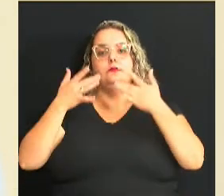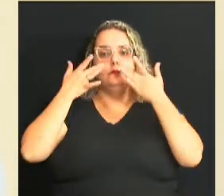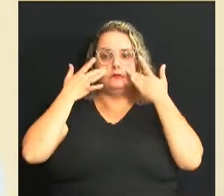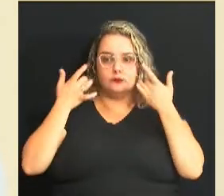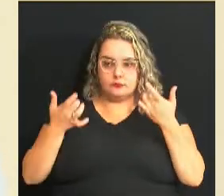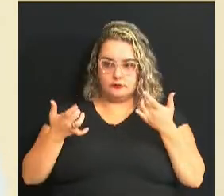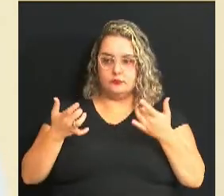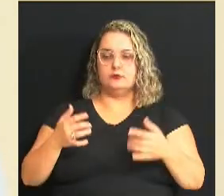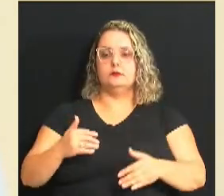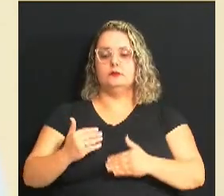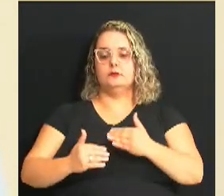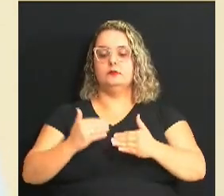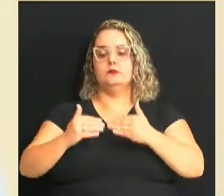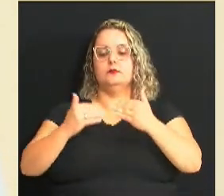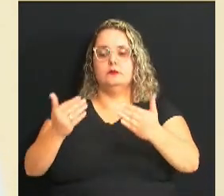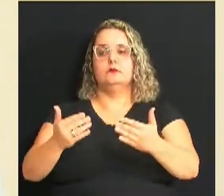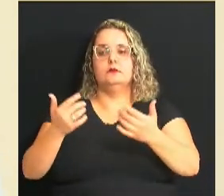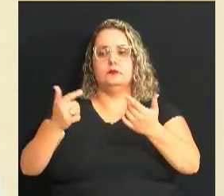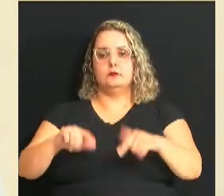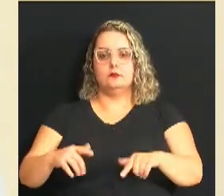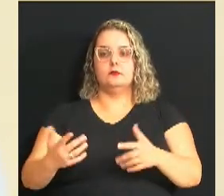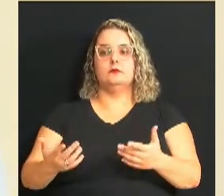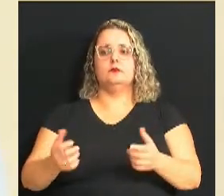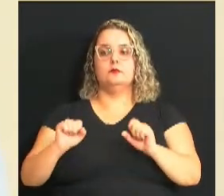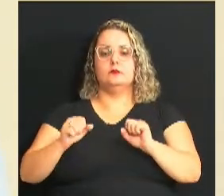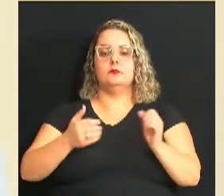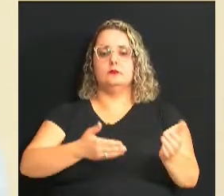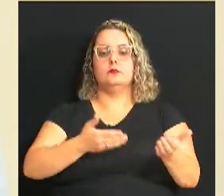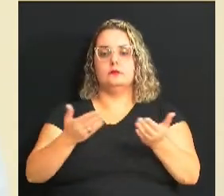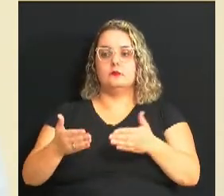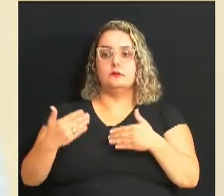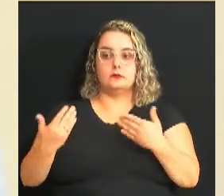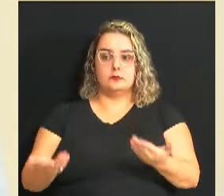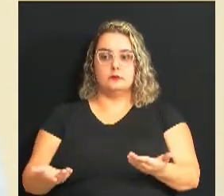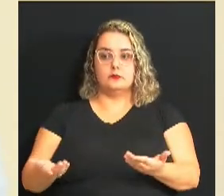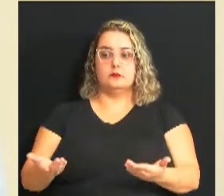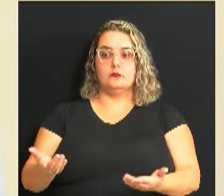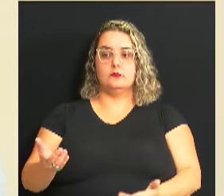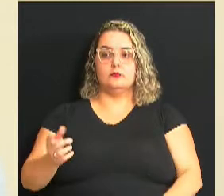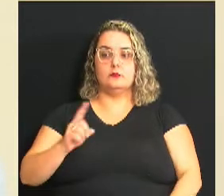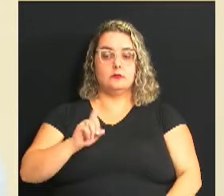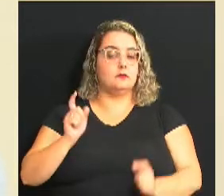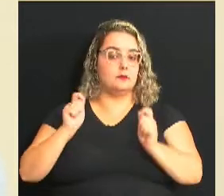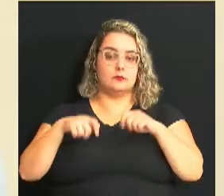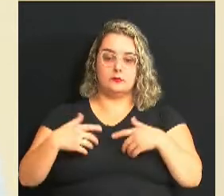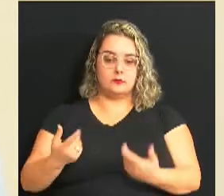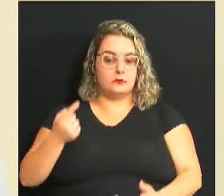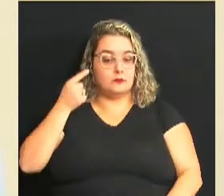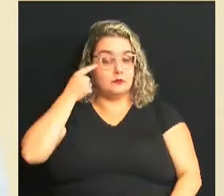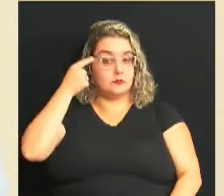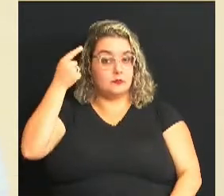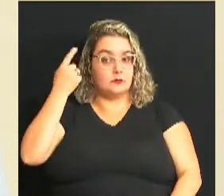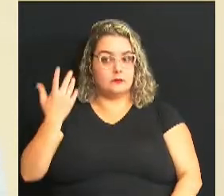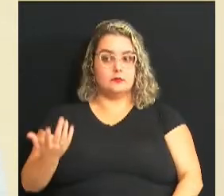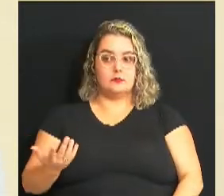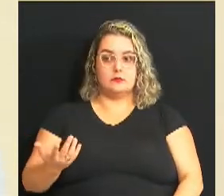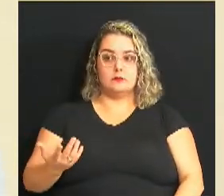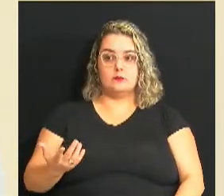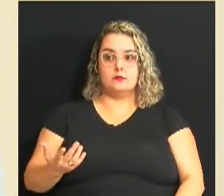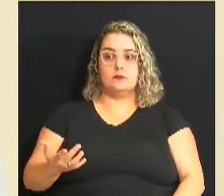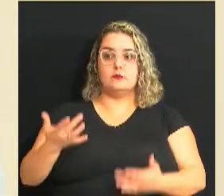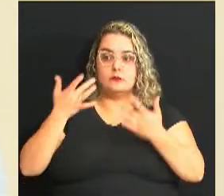que a produção local possa se apresentar. Então, não é possível a gente imaginar que o teatro vá